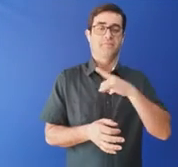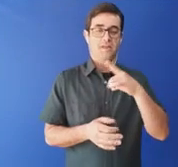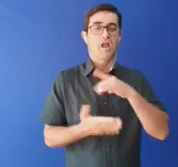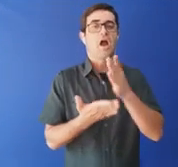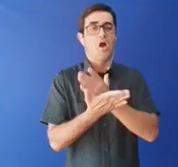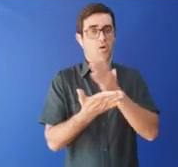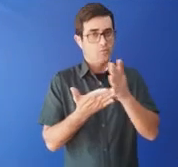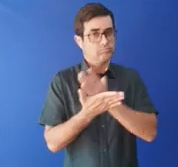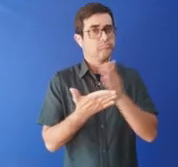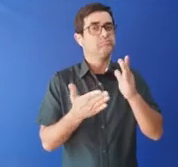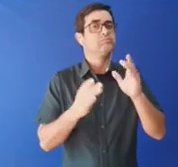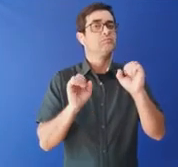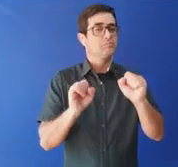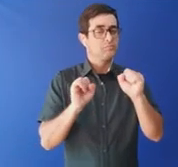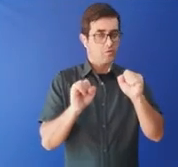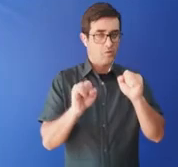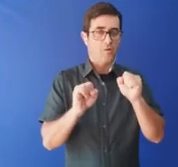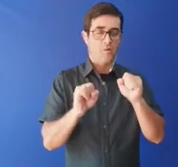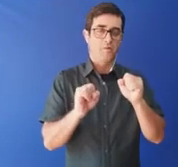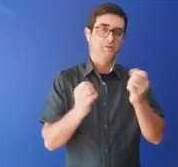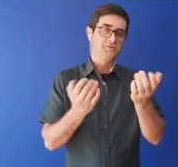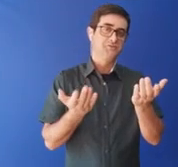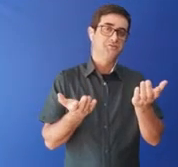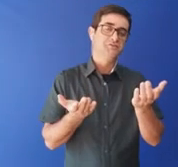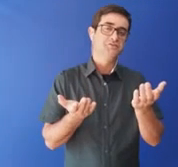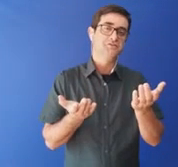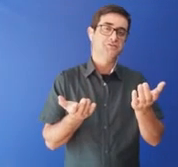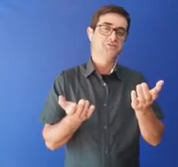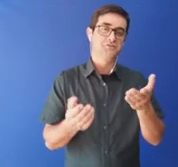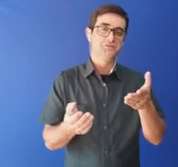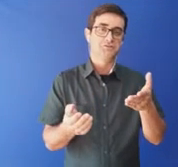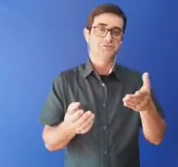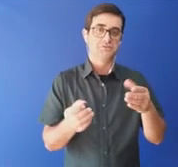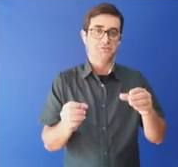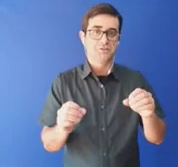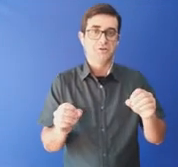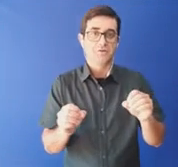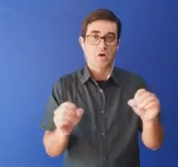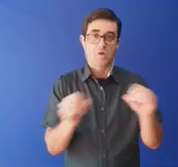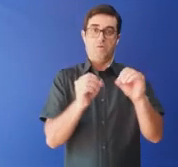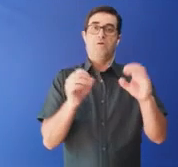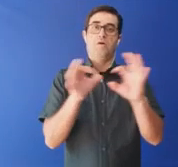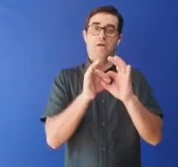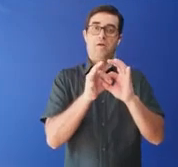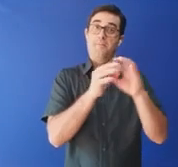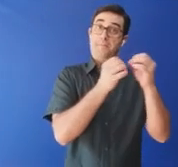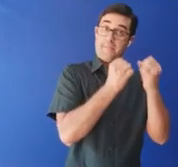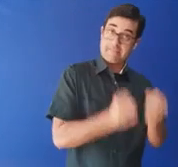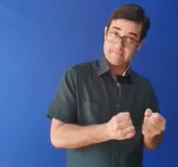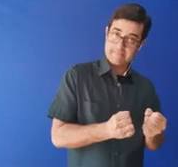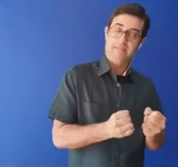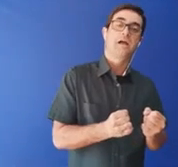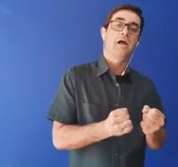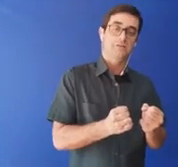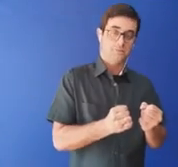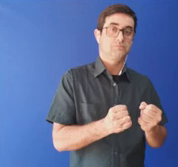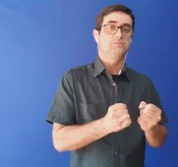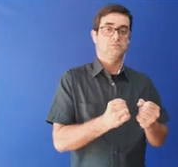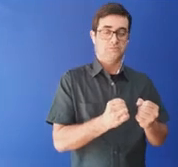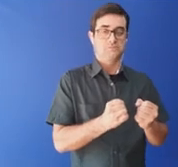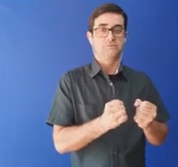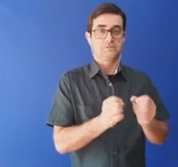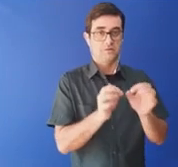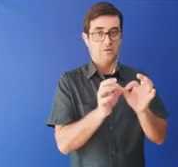algumas coisas que vão interferir. Que primeiro, né, átomos pesados têm maior comprimento de ligação quando estão ligados, e isso porque a sua